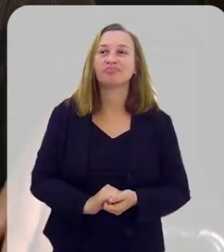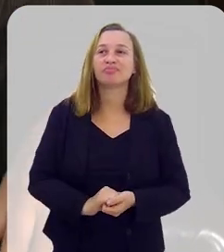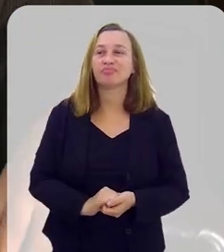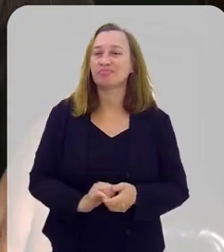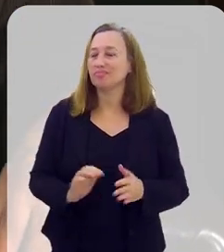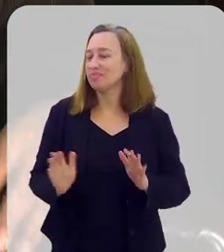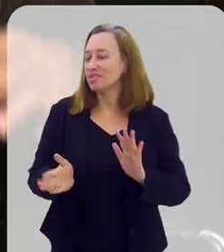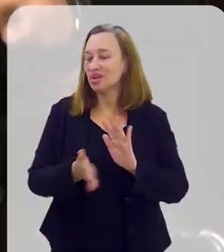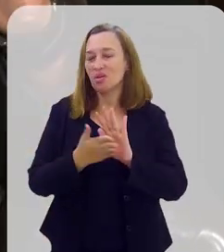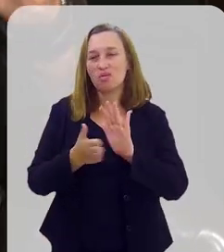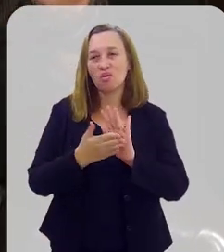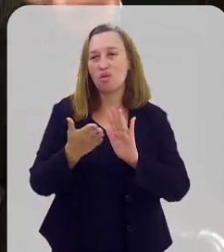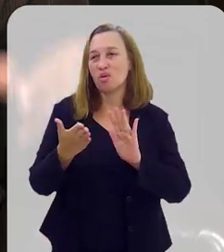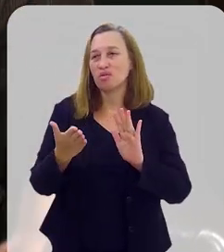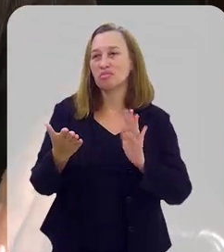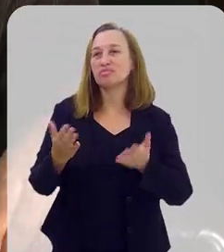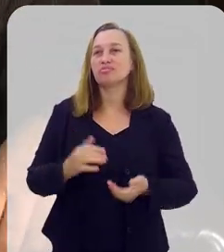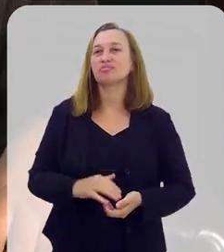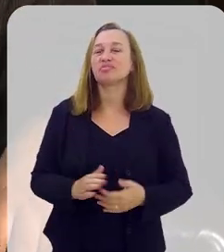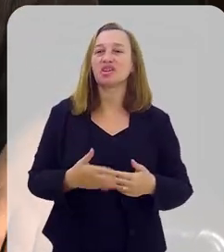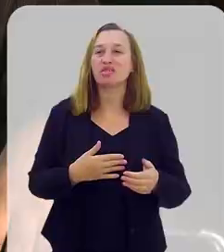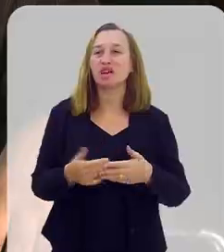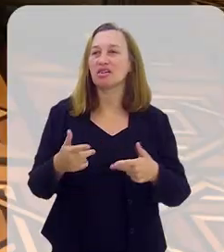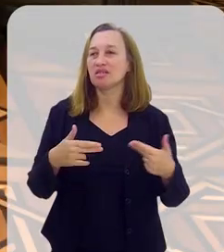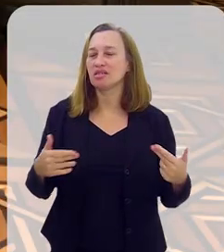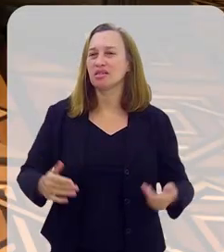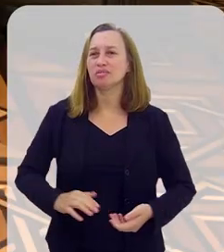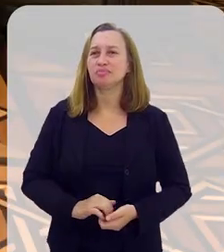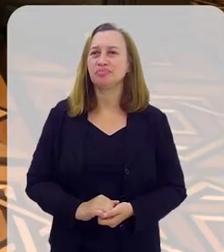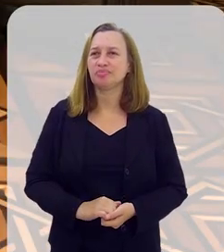agora TR qualquer canção Manda